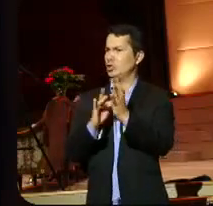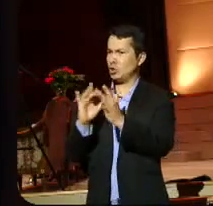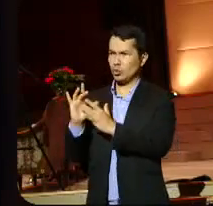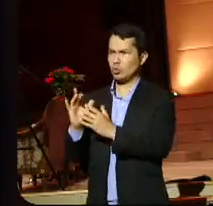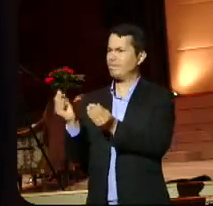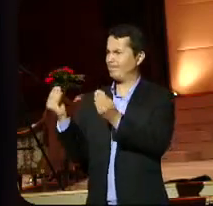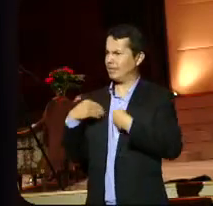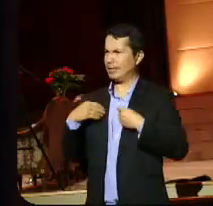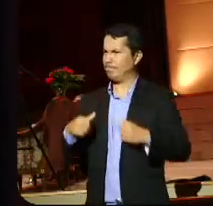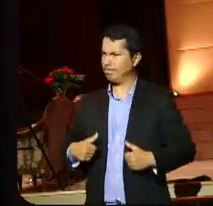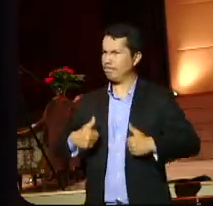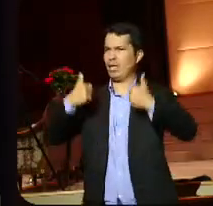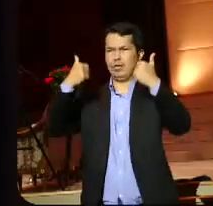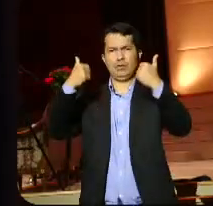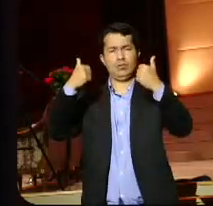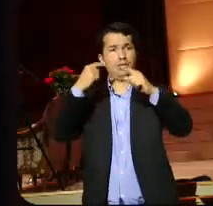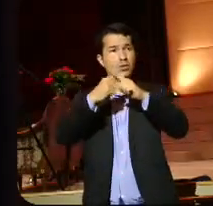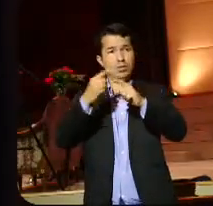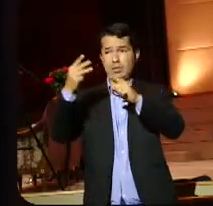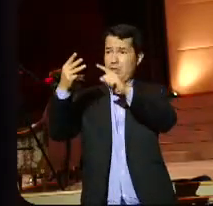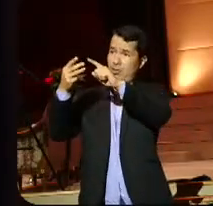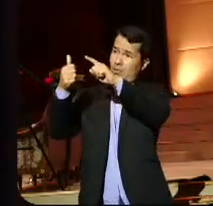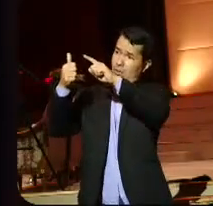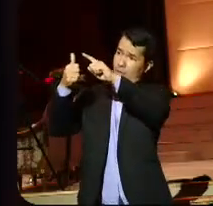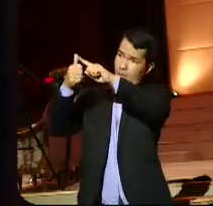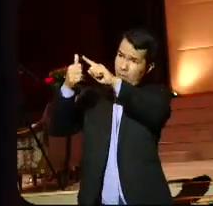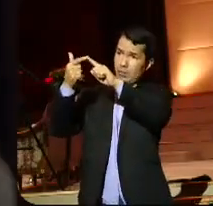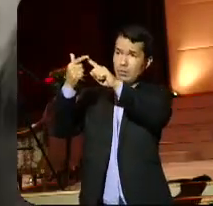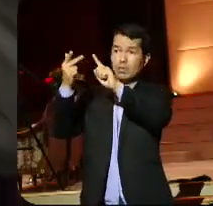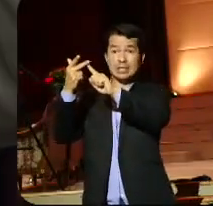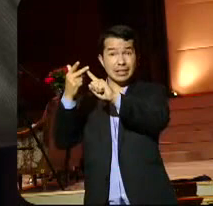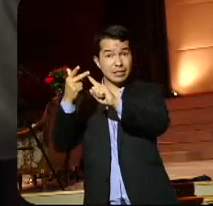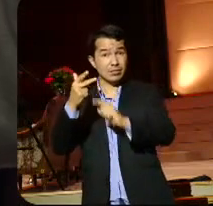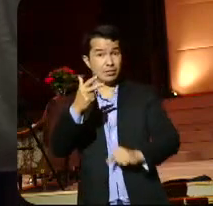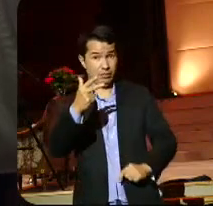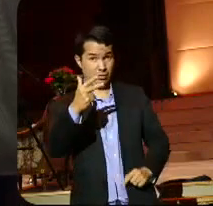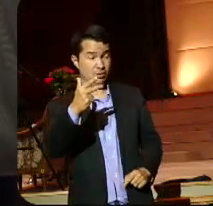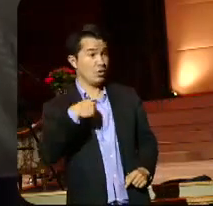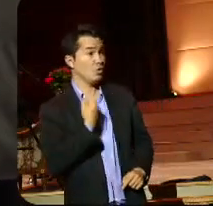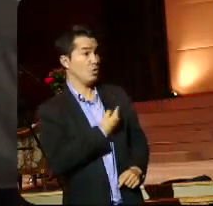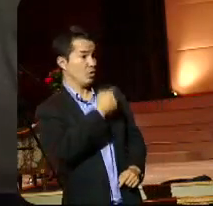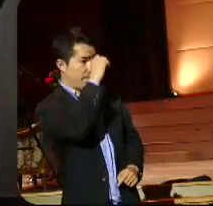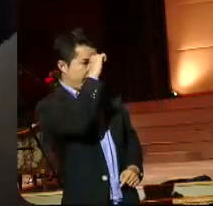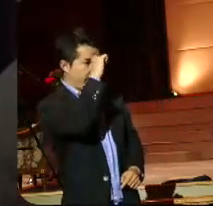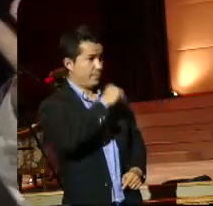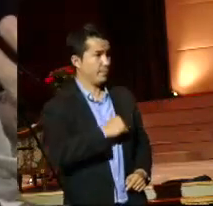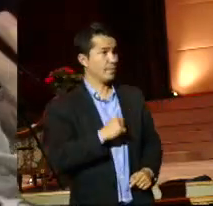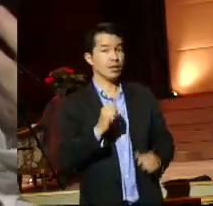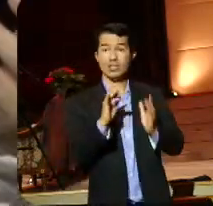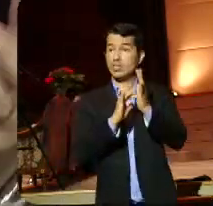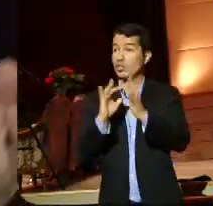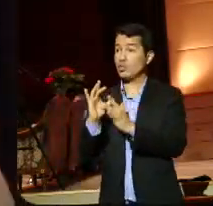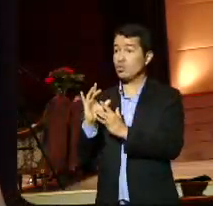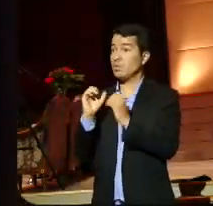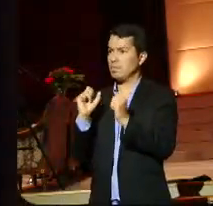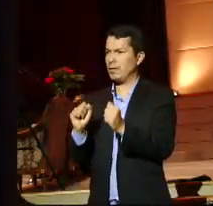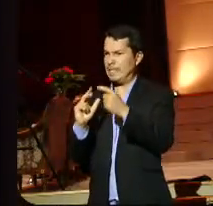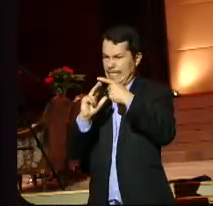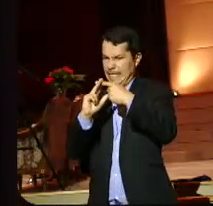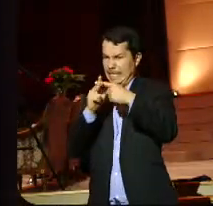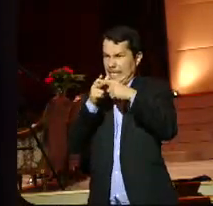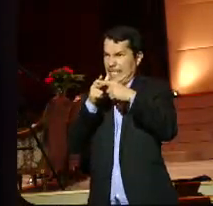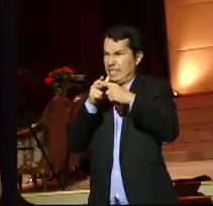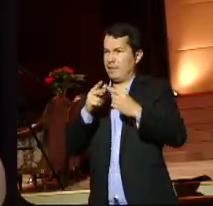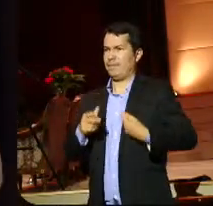hoje é que nesse caminho de arrependimento, a restauração de Deus é algo tremendo. Jesus